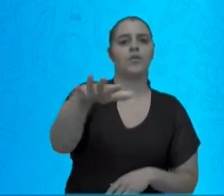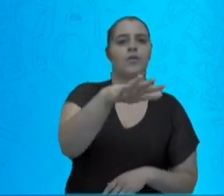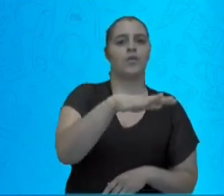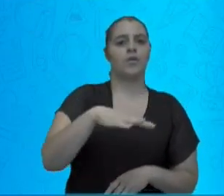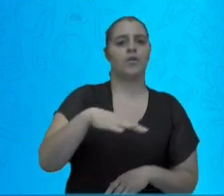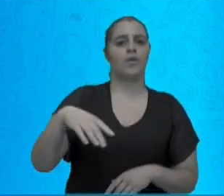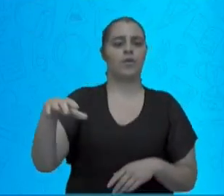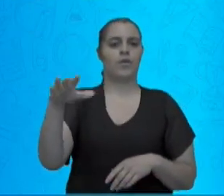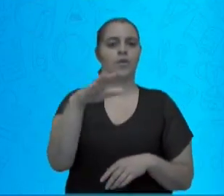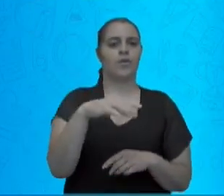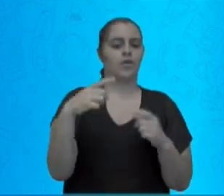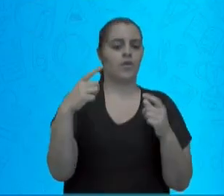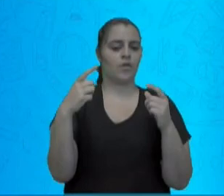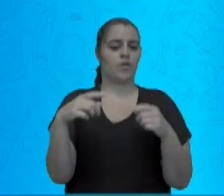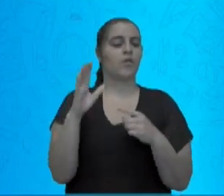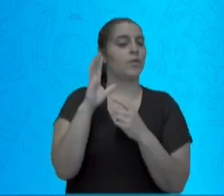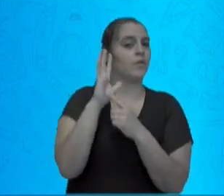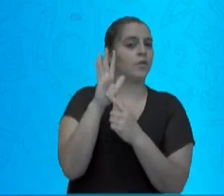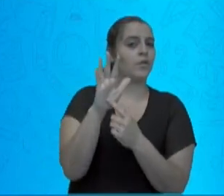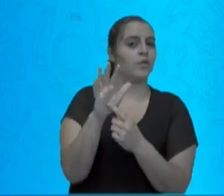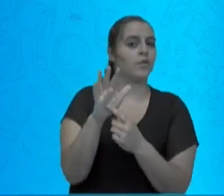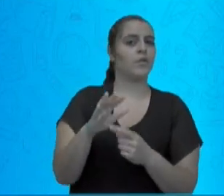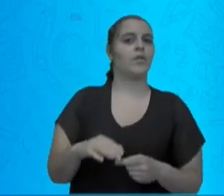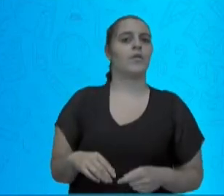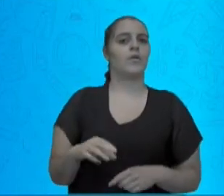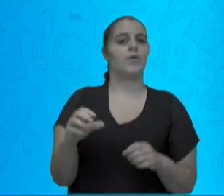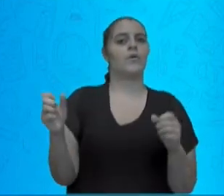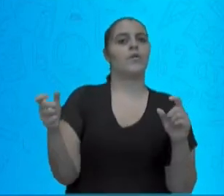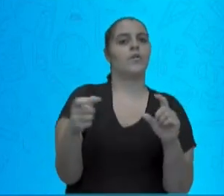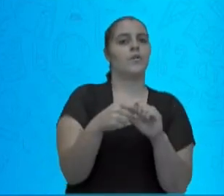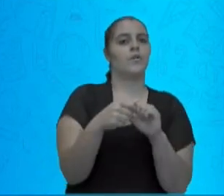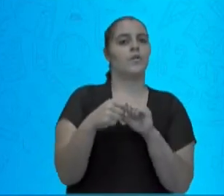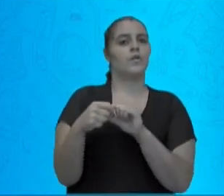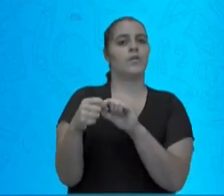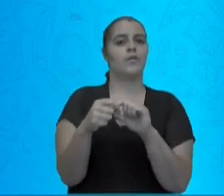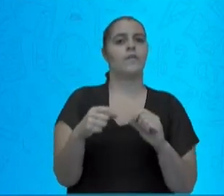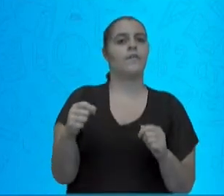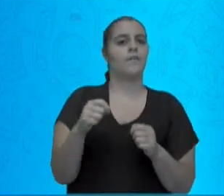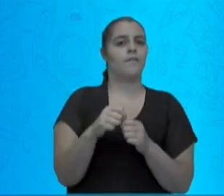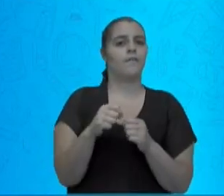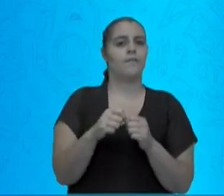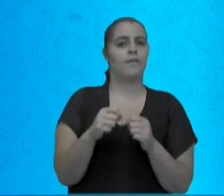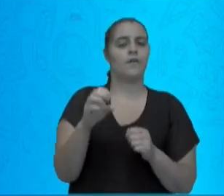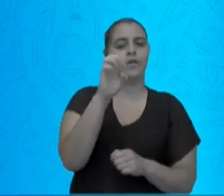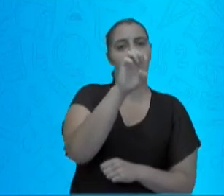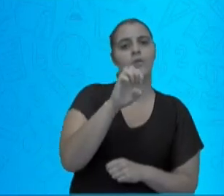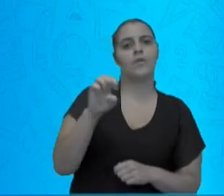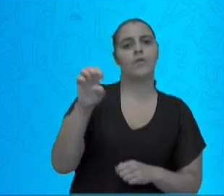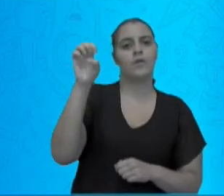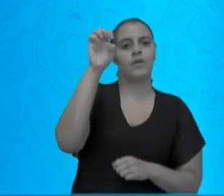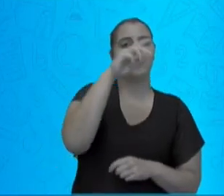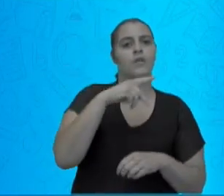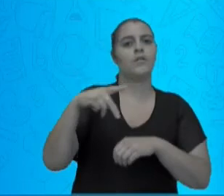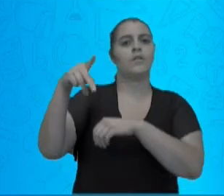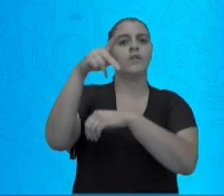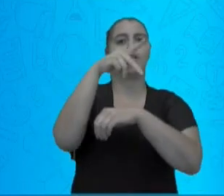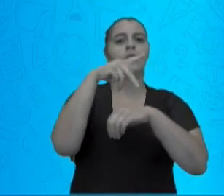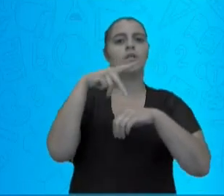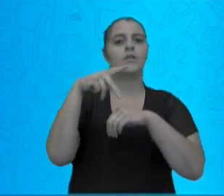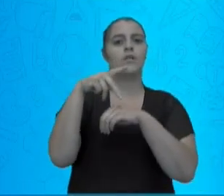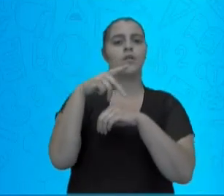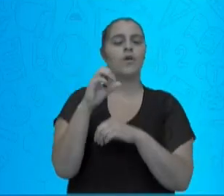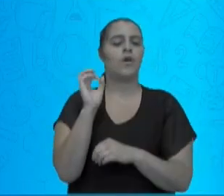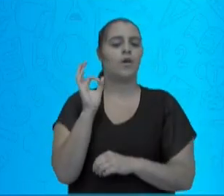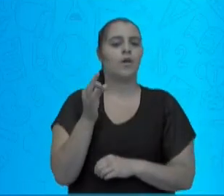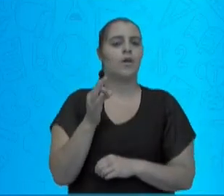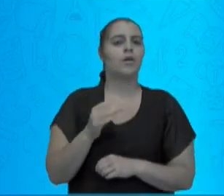área demarcada. E isso, unindo, faz um Estado-nação.